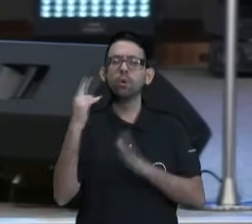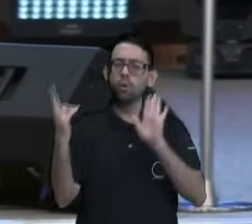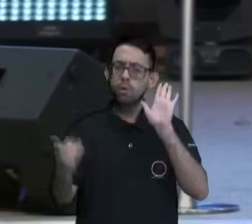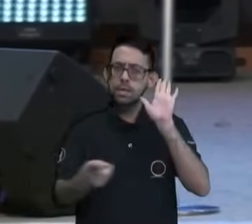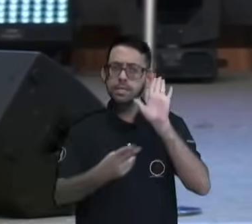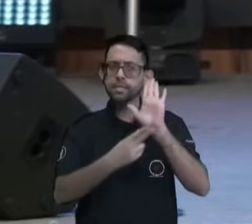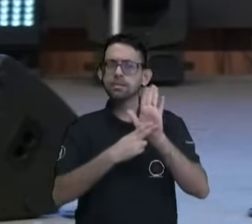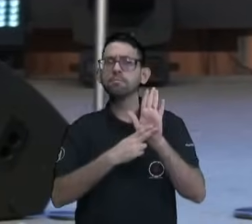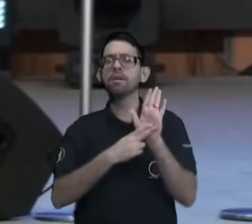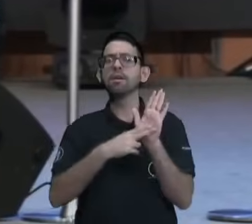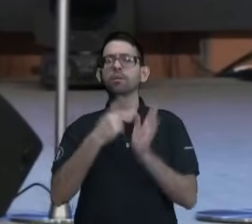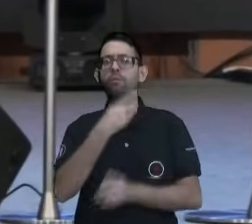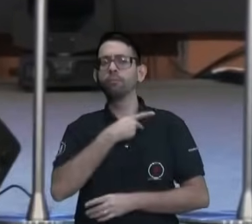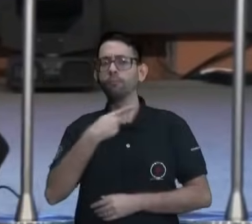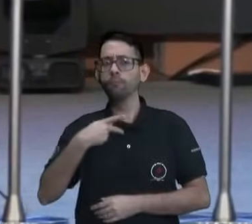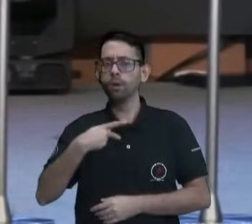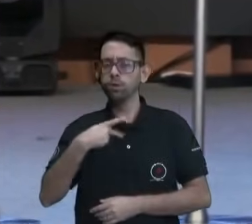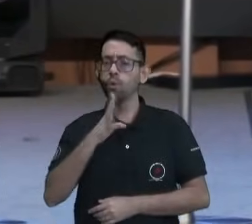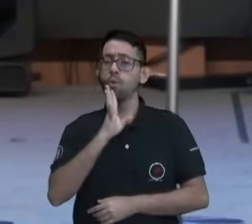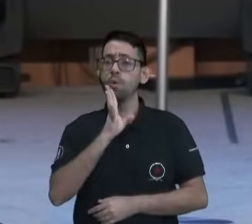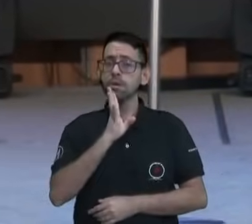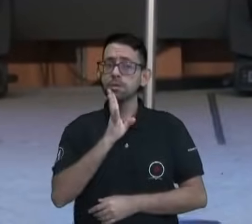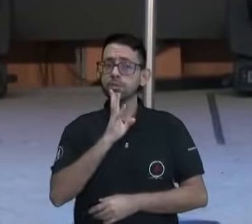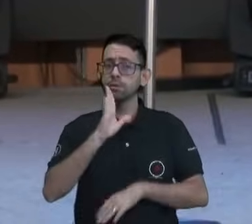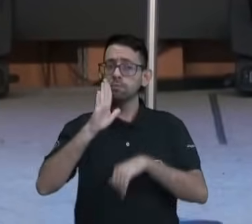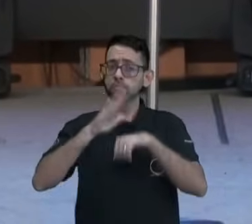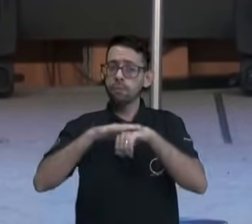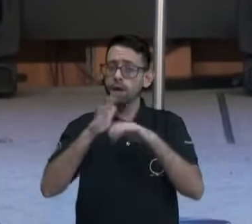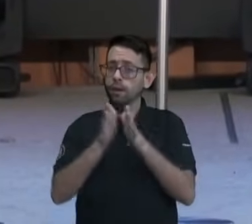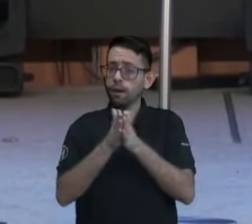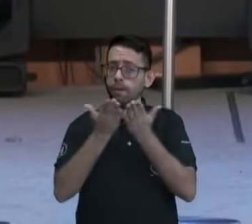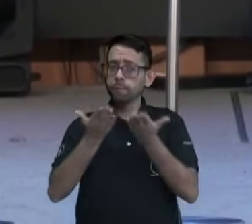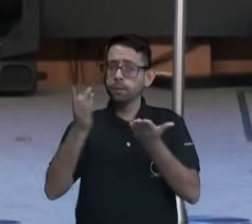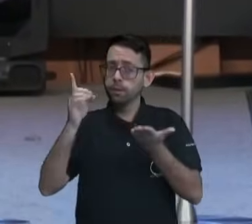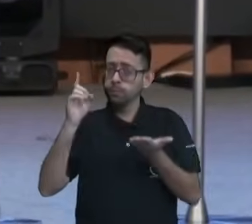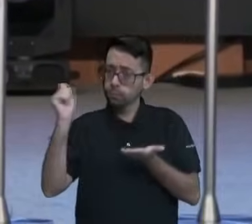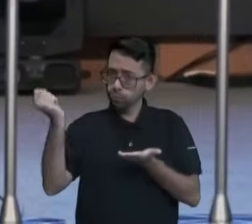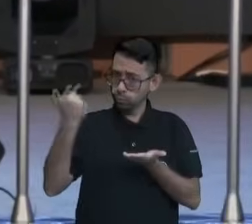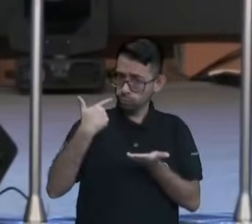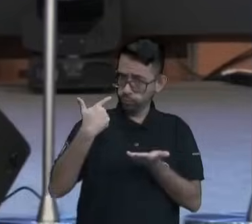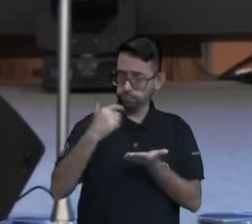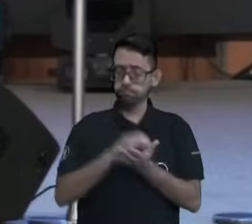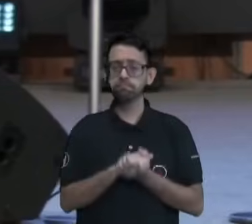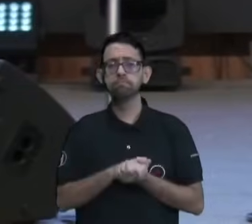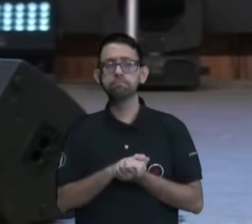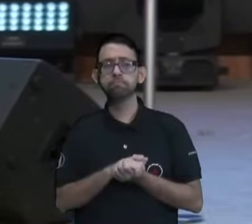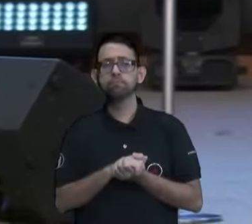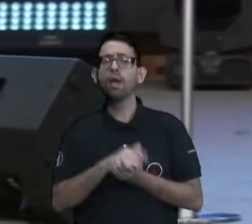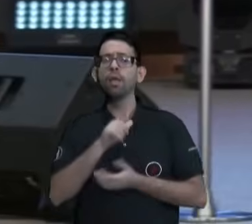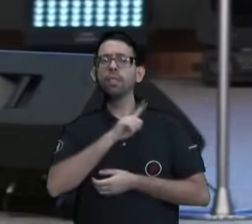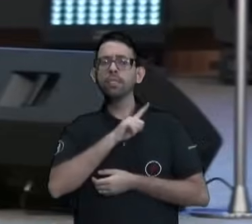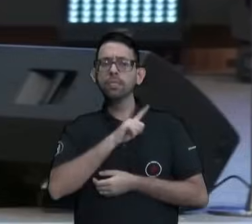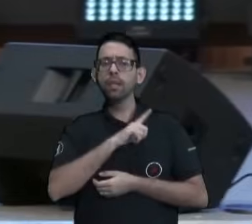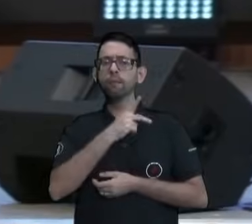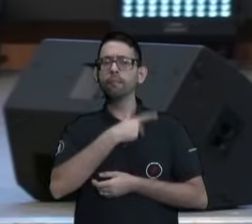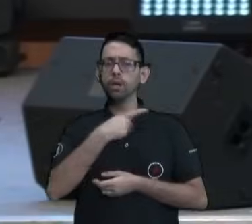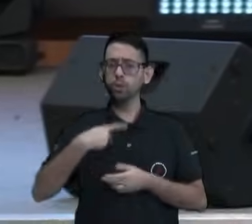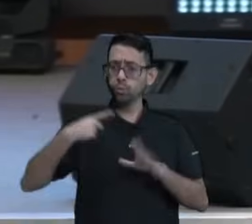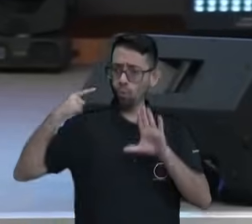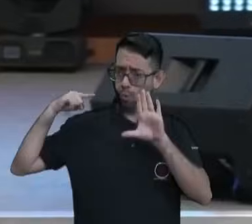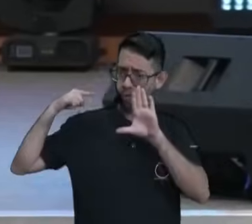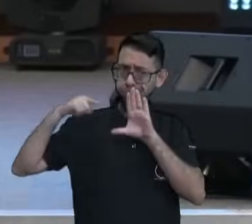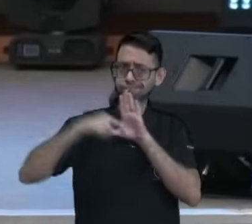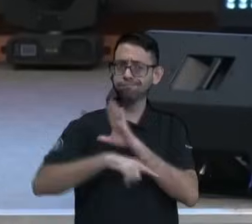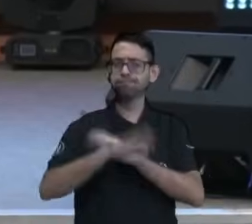sabem mais a Bíblia do que eu eu reconheço que tem pastores que são mais profundos na palavra do que eu